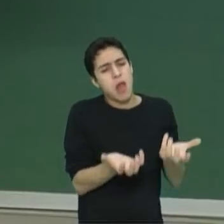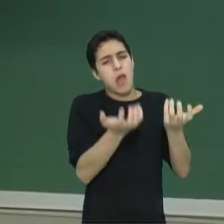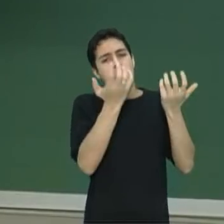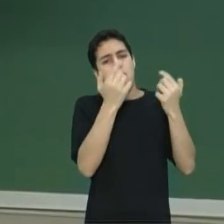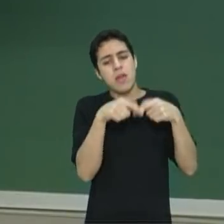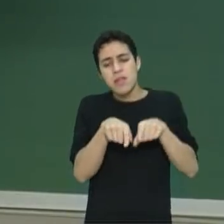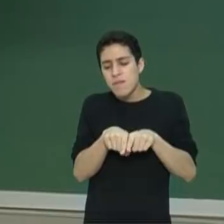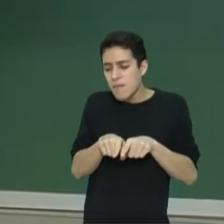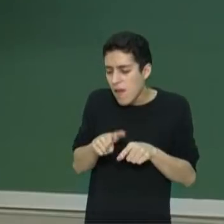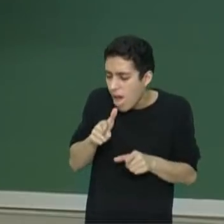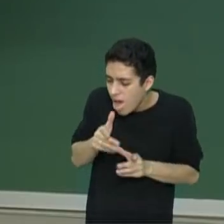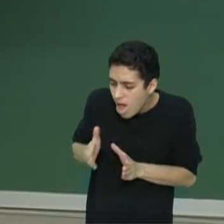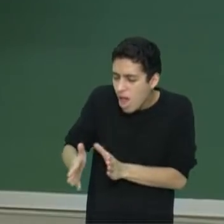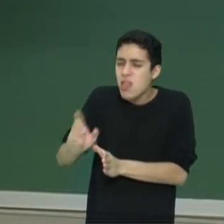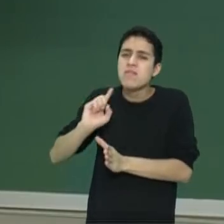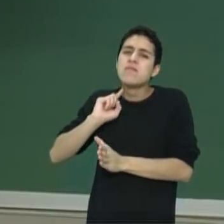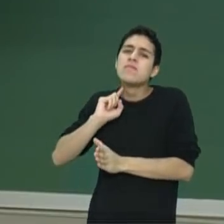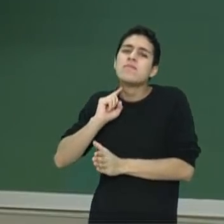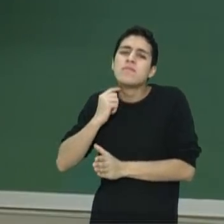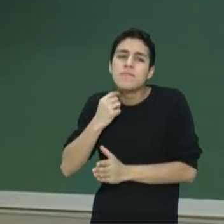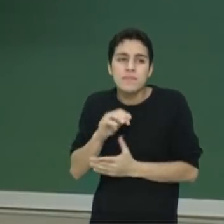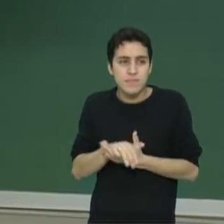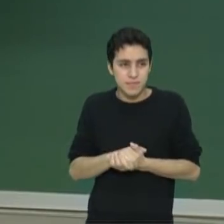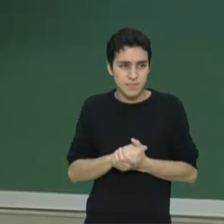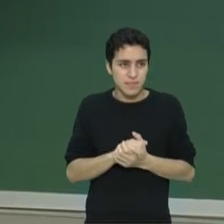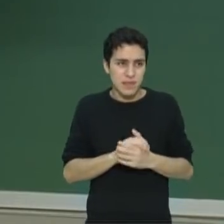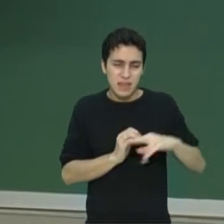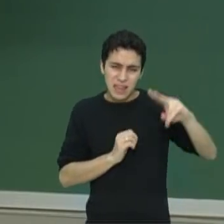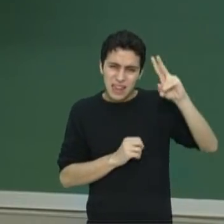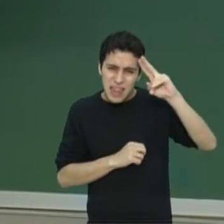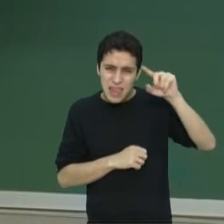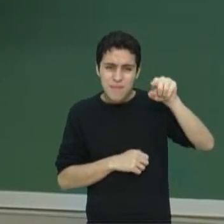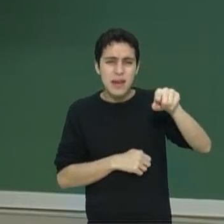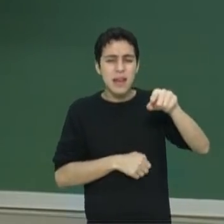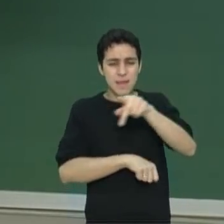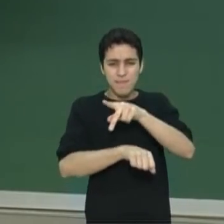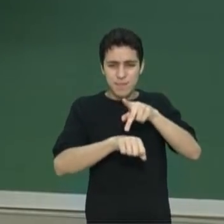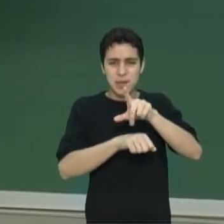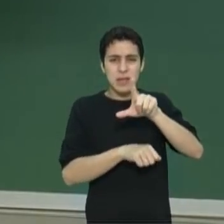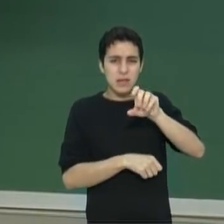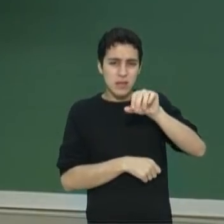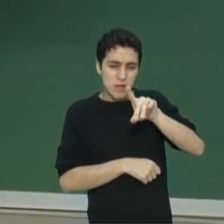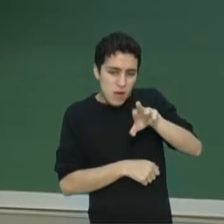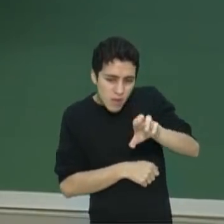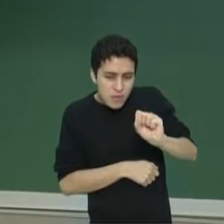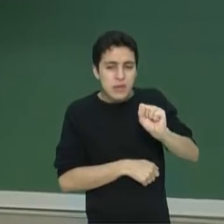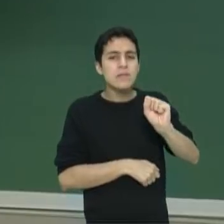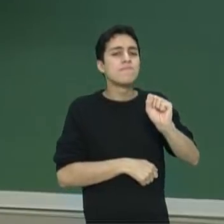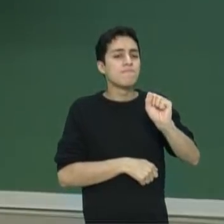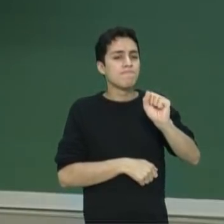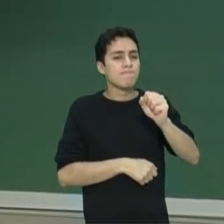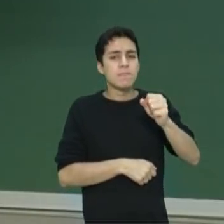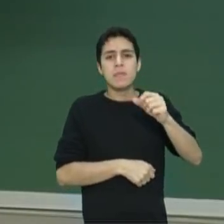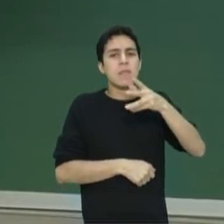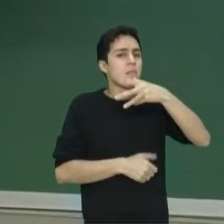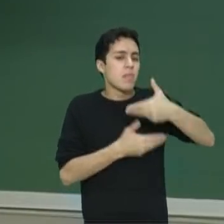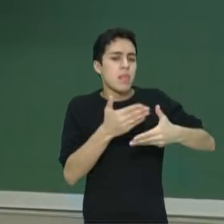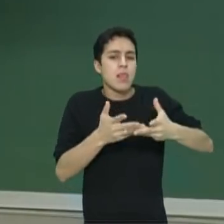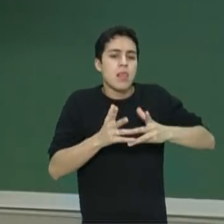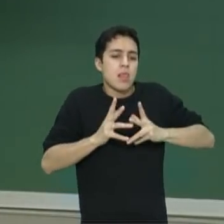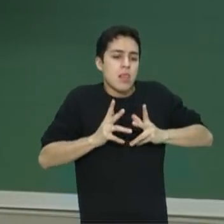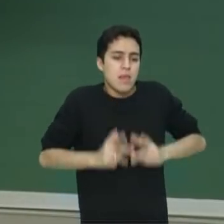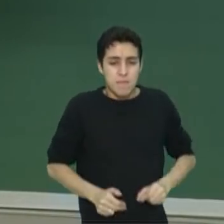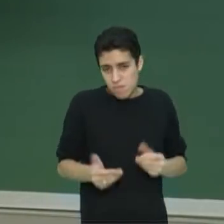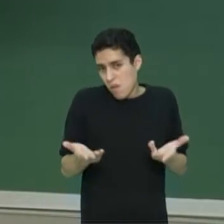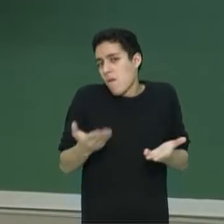poluição de recursos hídricos, o rio Tâmisa, né, em Londres, lembra? Levou séculos para ser despoluído. Hoje, infelizmente, está voltando